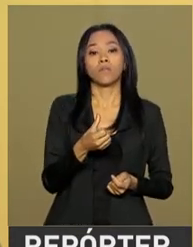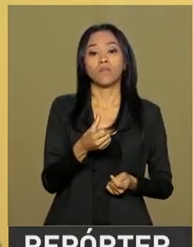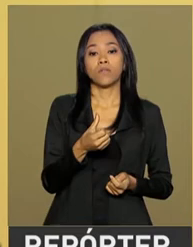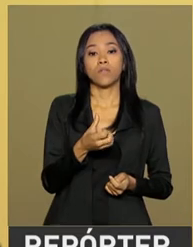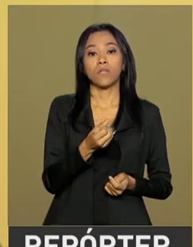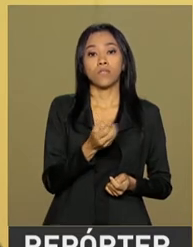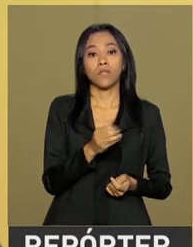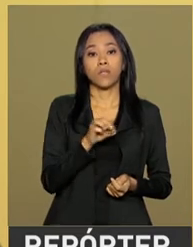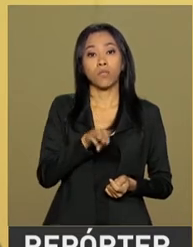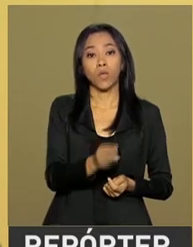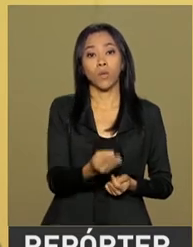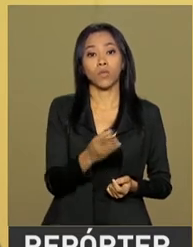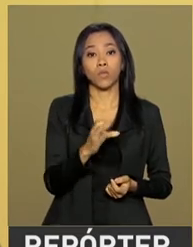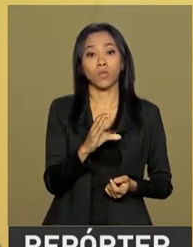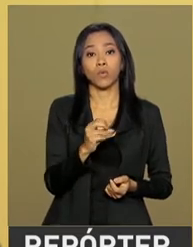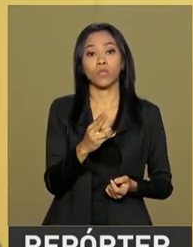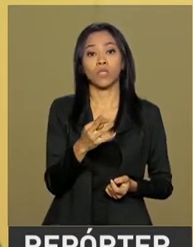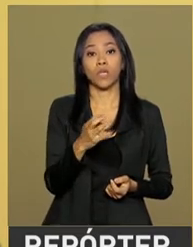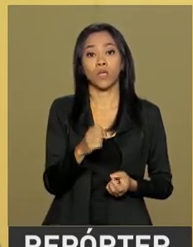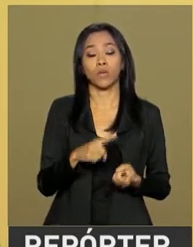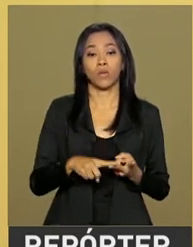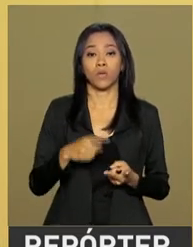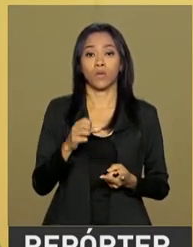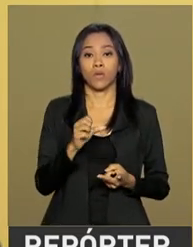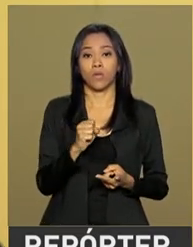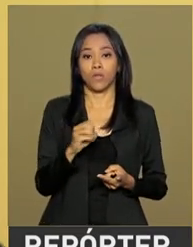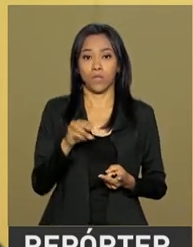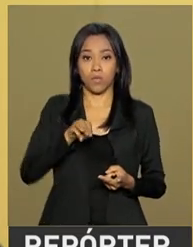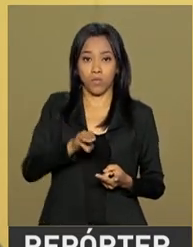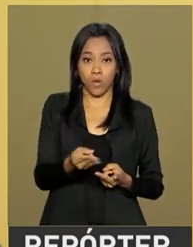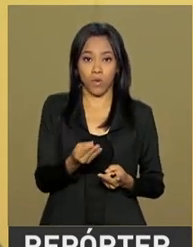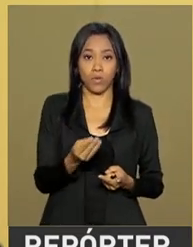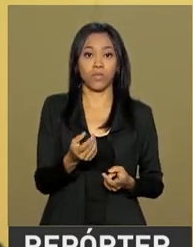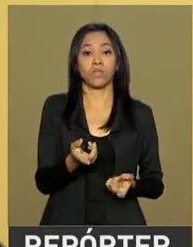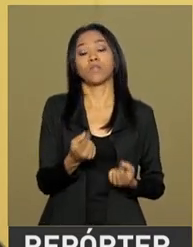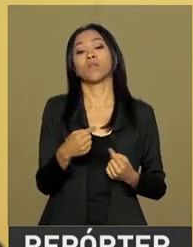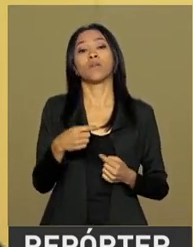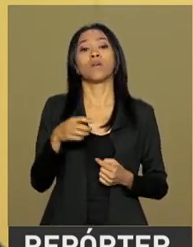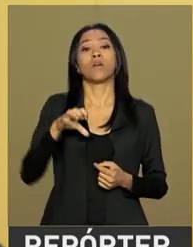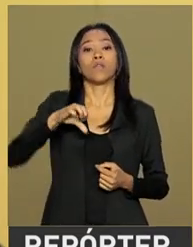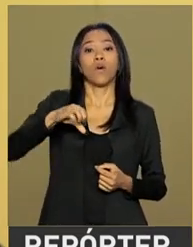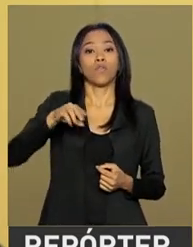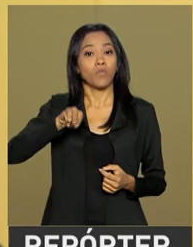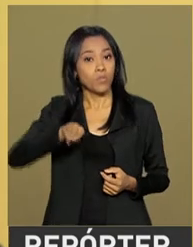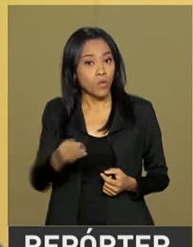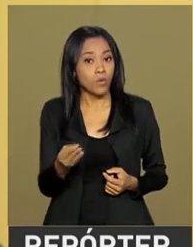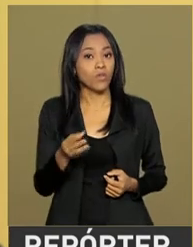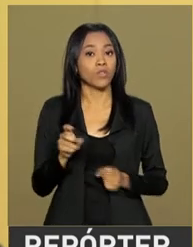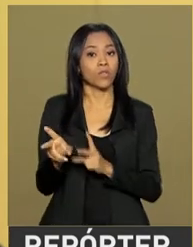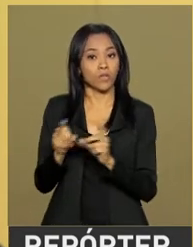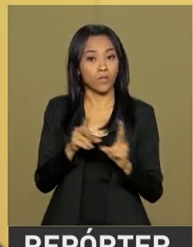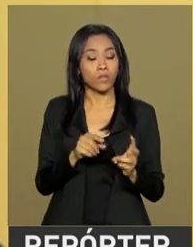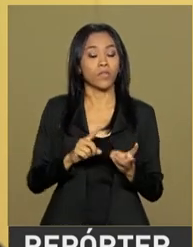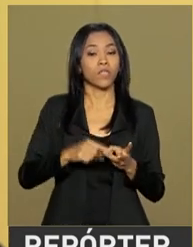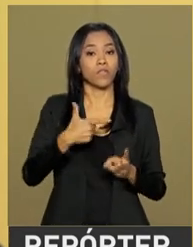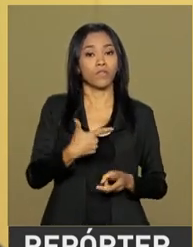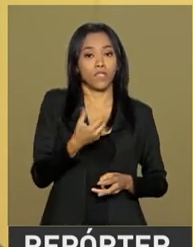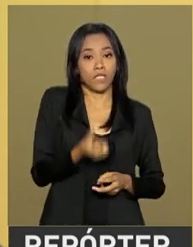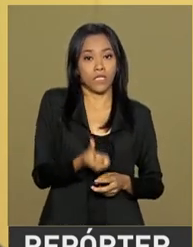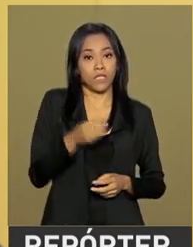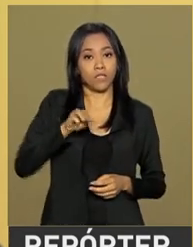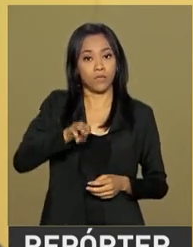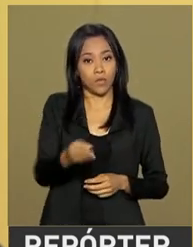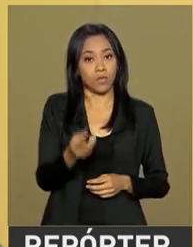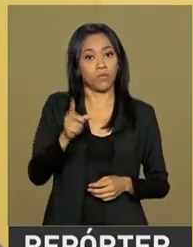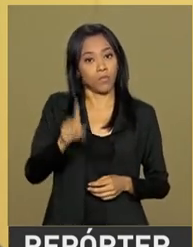85 milhões para investimento 9 bilhões para a comercialização e 26 bilhões para